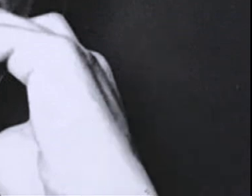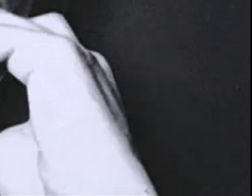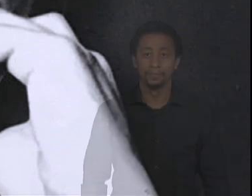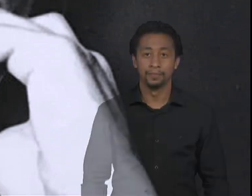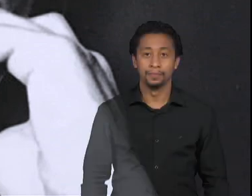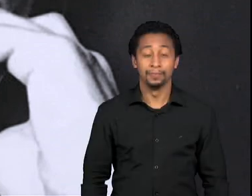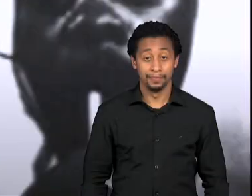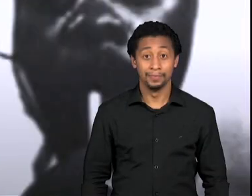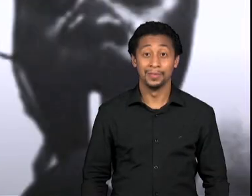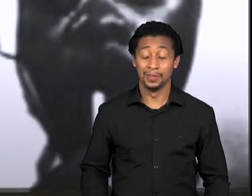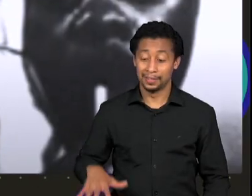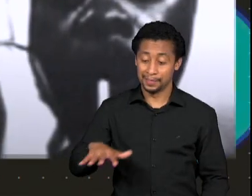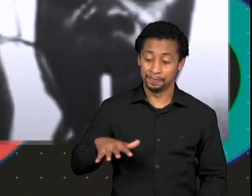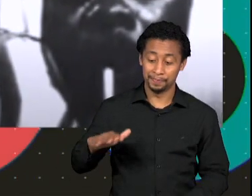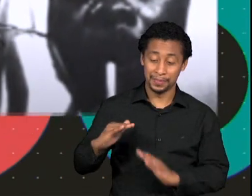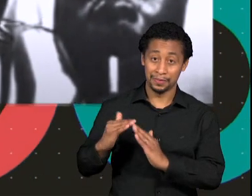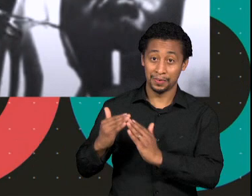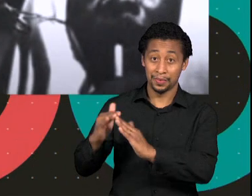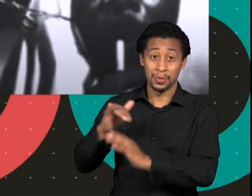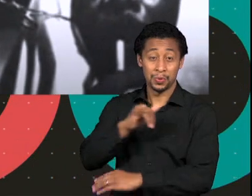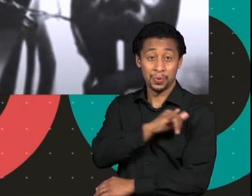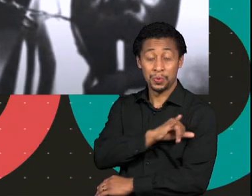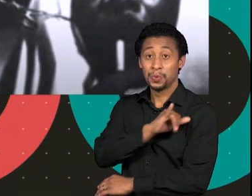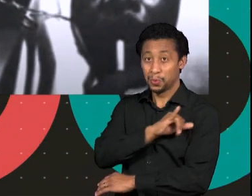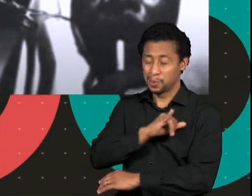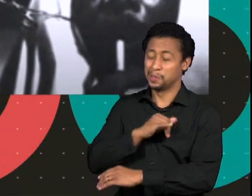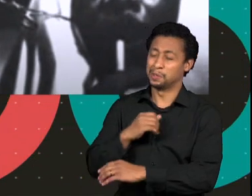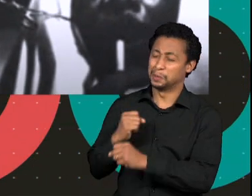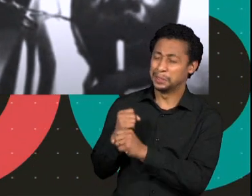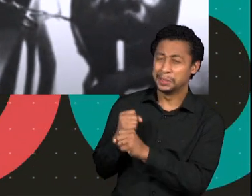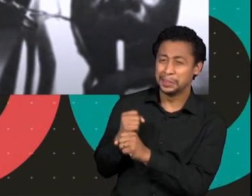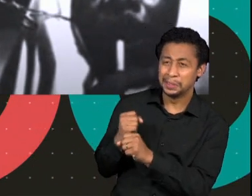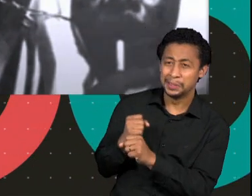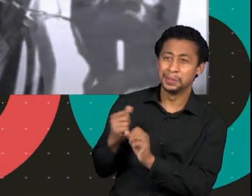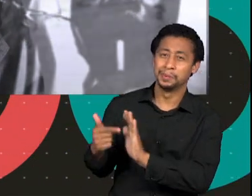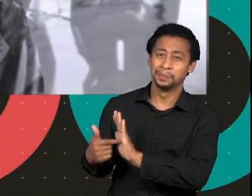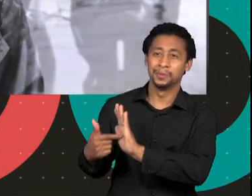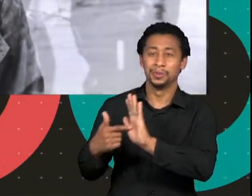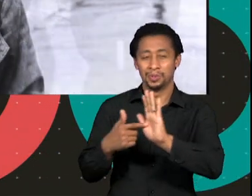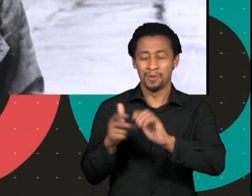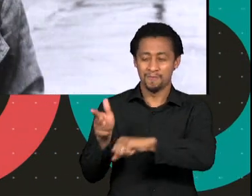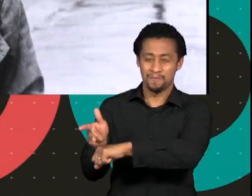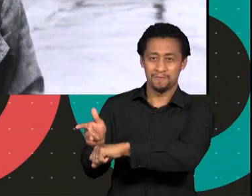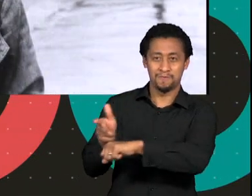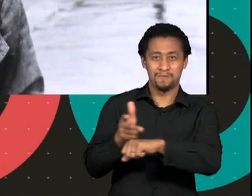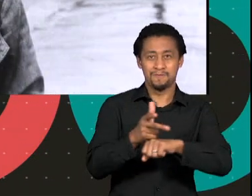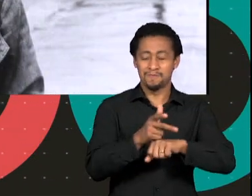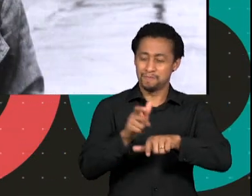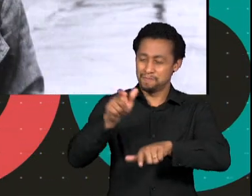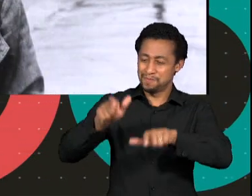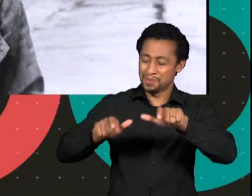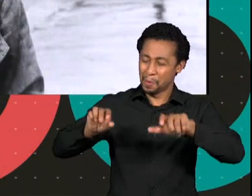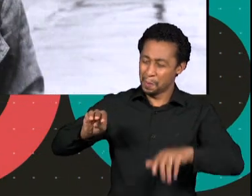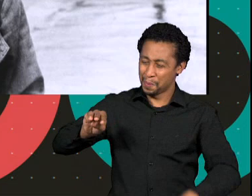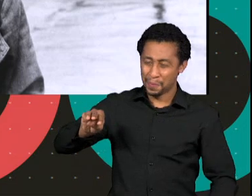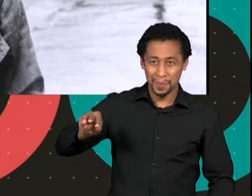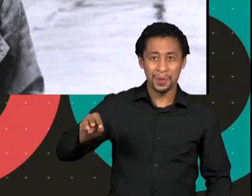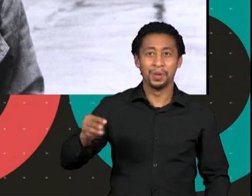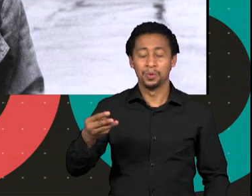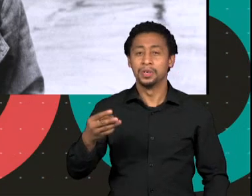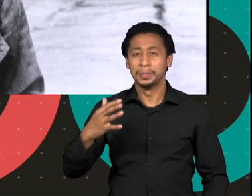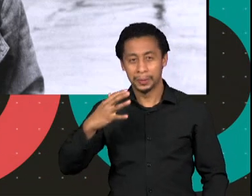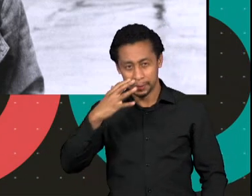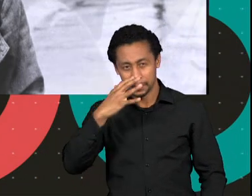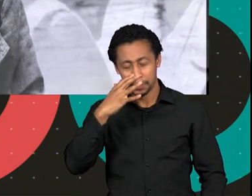Os favelados do Rio, que naquela época deviam ter uns 200 mil autores, hoje tem mais de 1 milhão, sei lá, 2 milhões, a pobreza